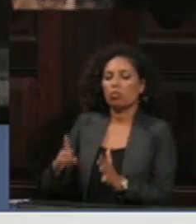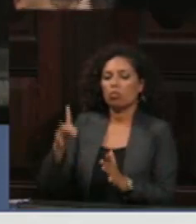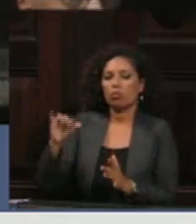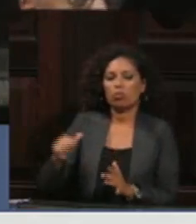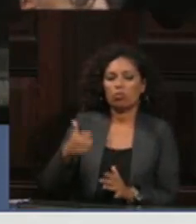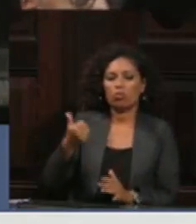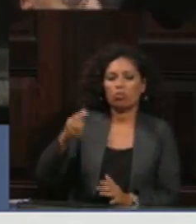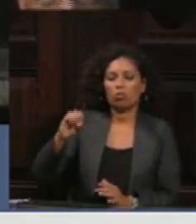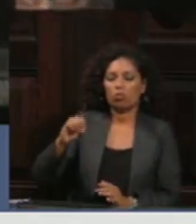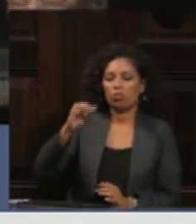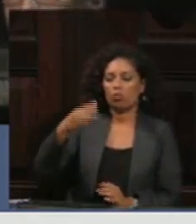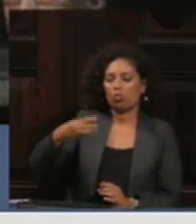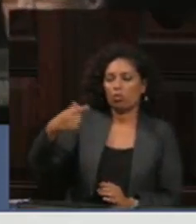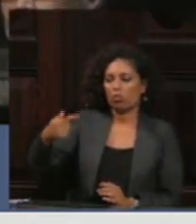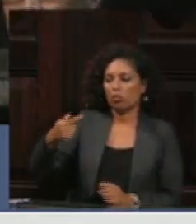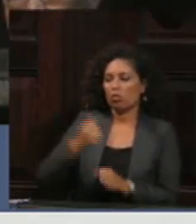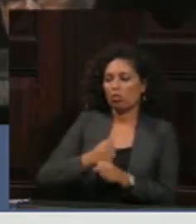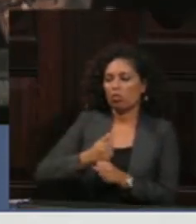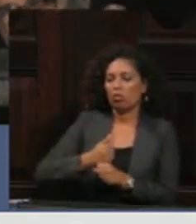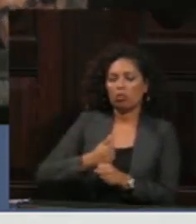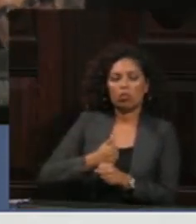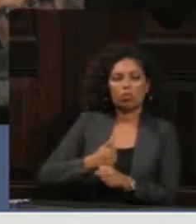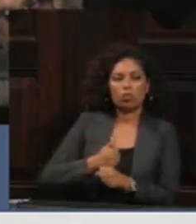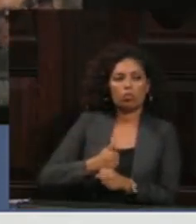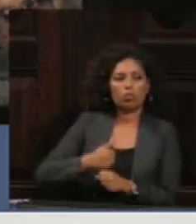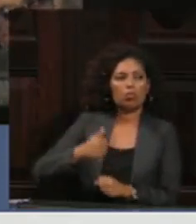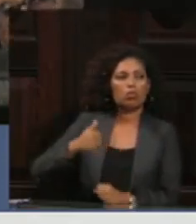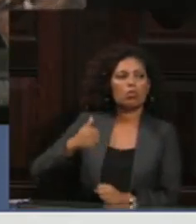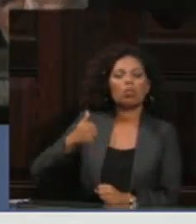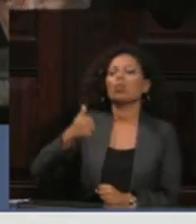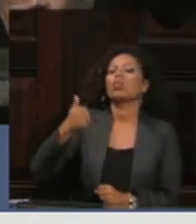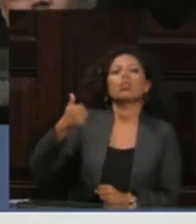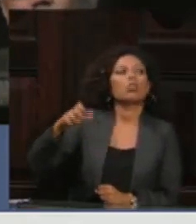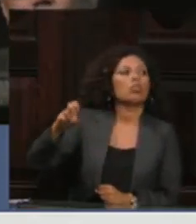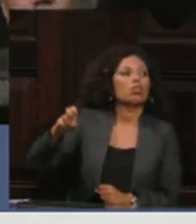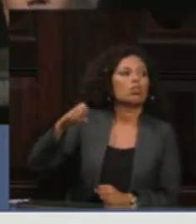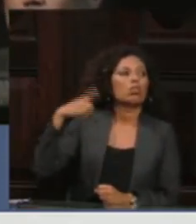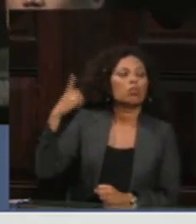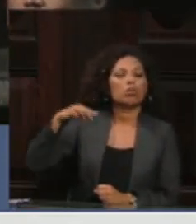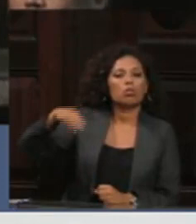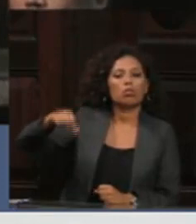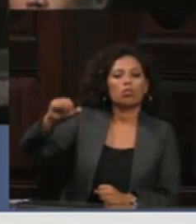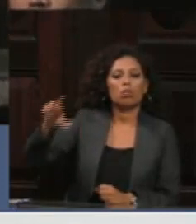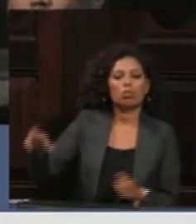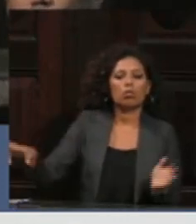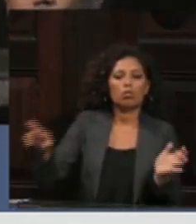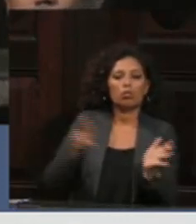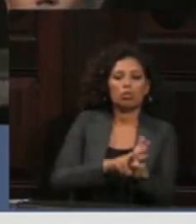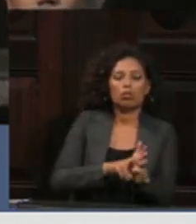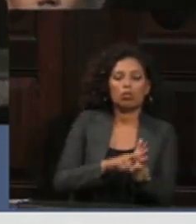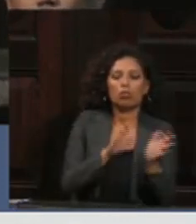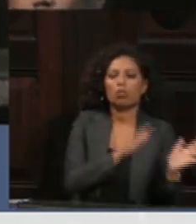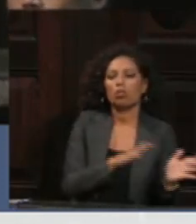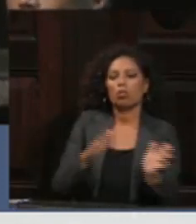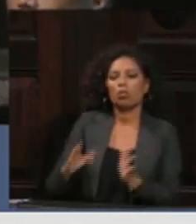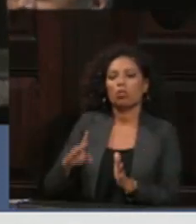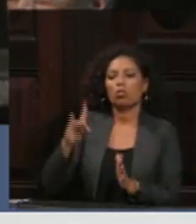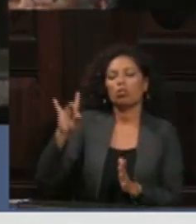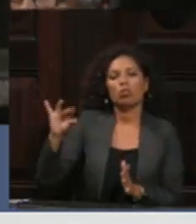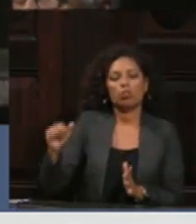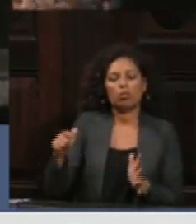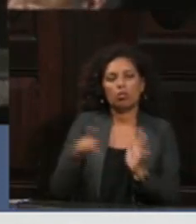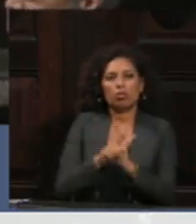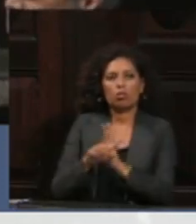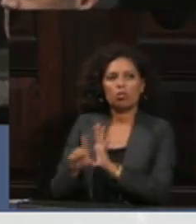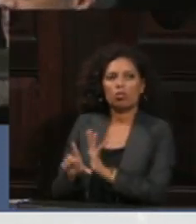projeto 1037A 2015, deputada Marta Rocha, senhores que aprovam nesse que estão aprovando. Requer a inclusão na ordem do dia do